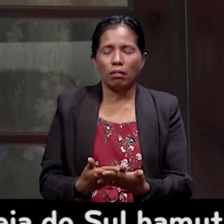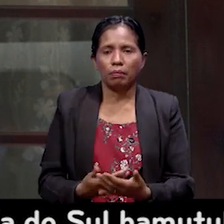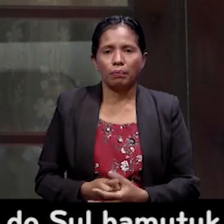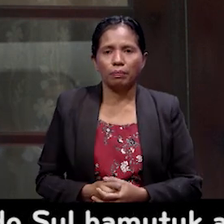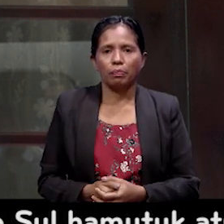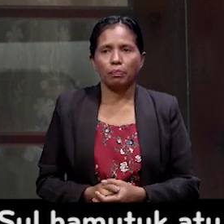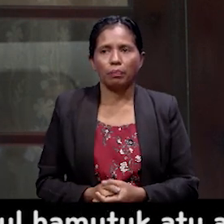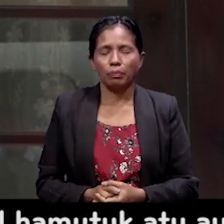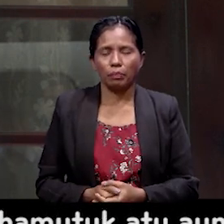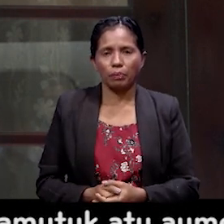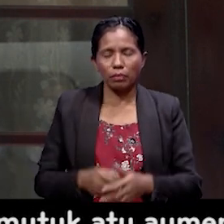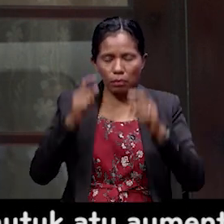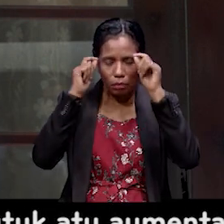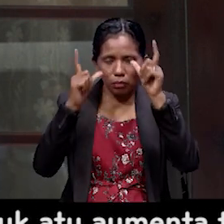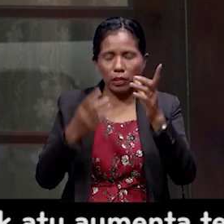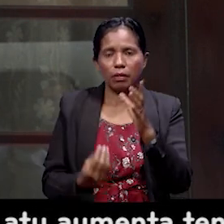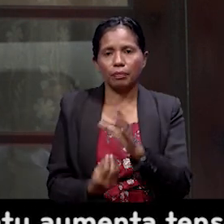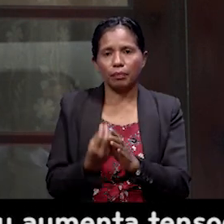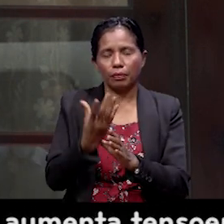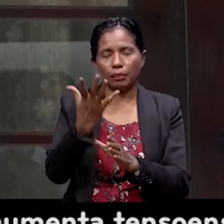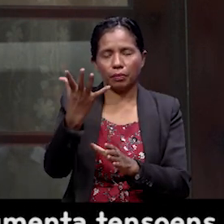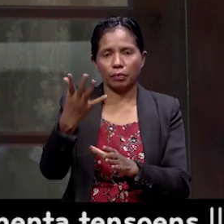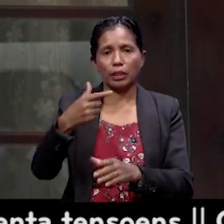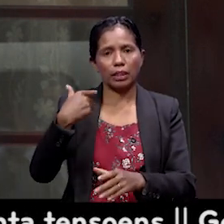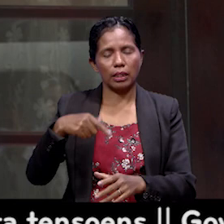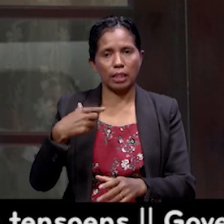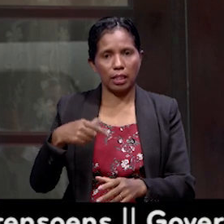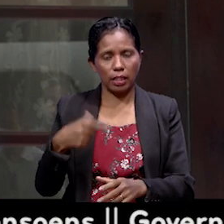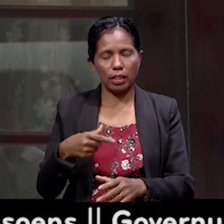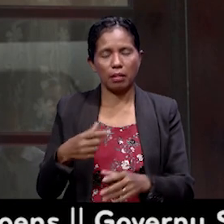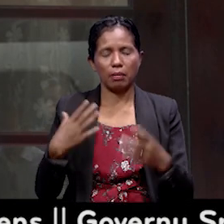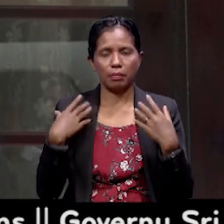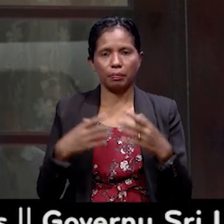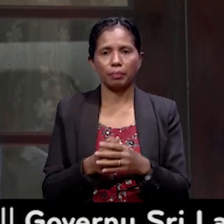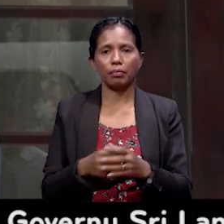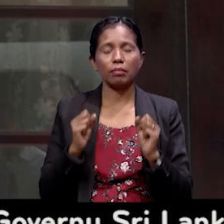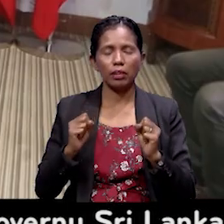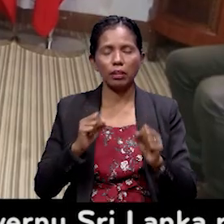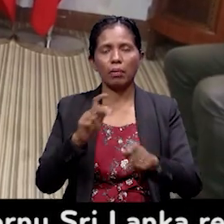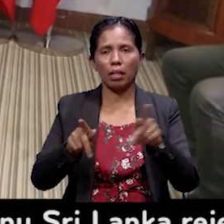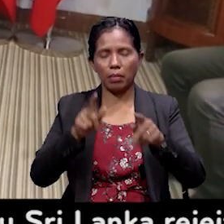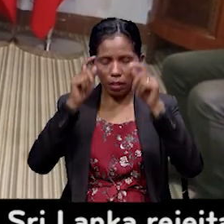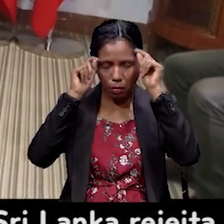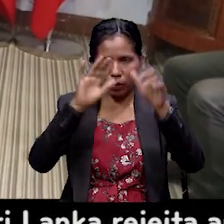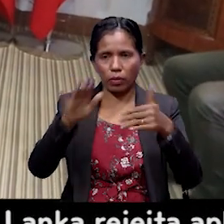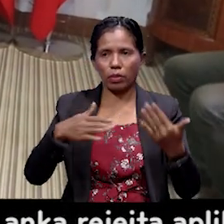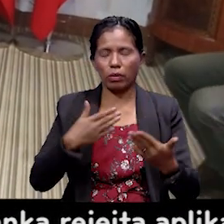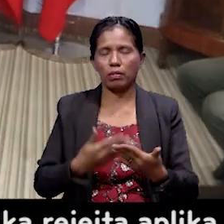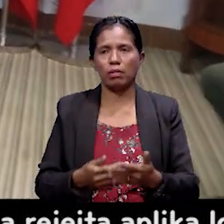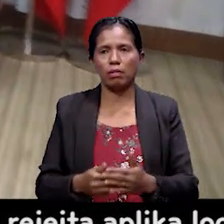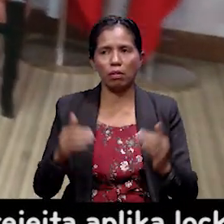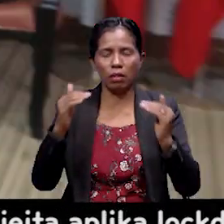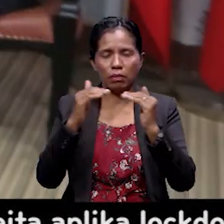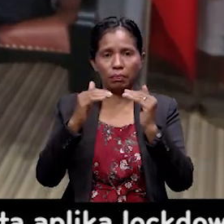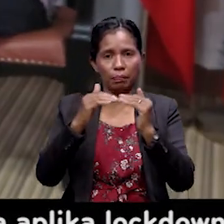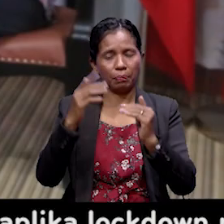multidimensional. Timor ira neve buras, timor ira neve matak, timor neve malirin, ba timorongoto. E a encontro né, primeiro-ministro